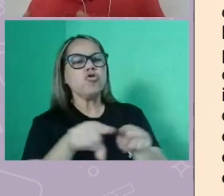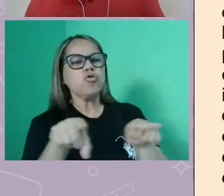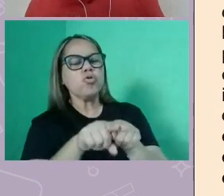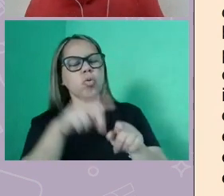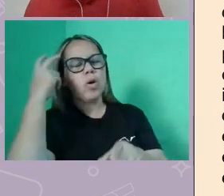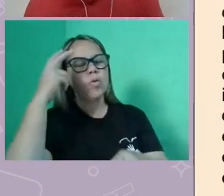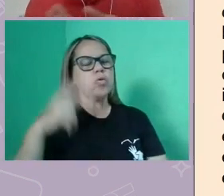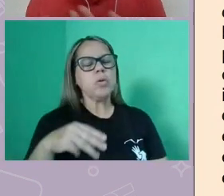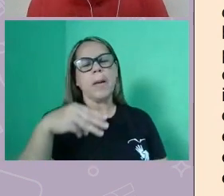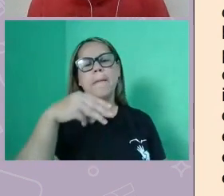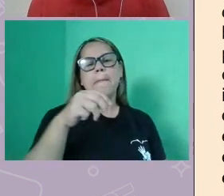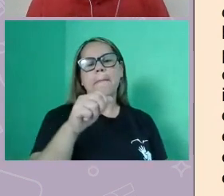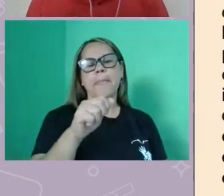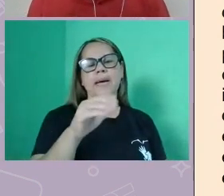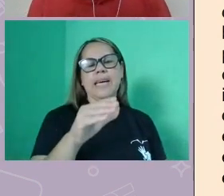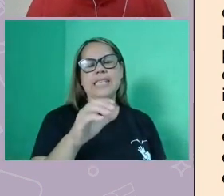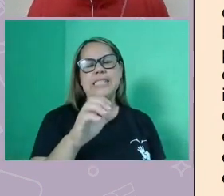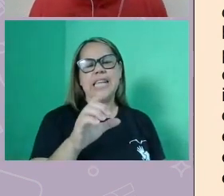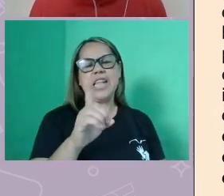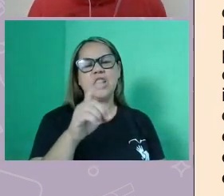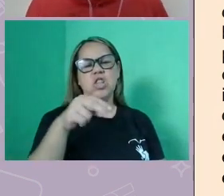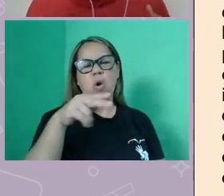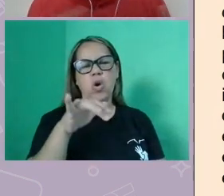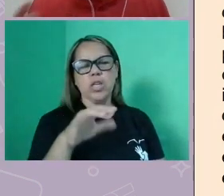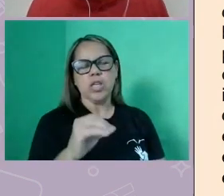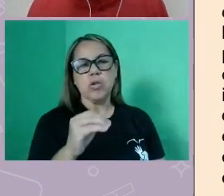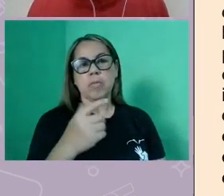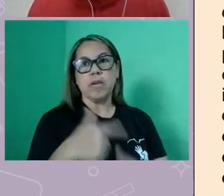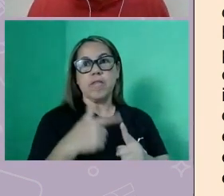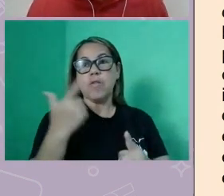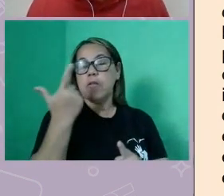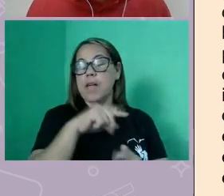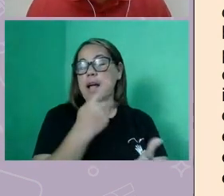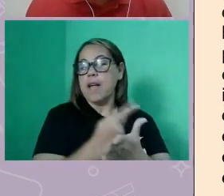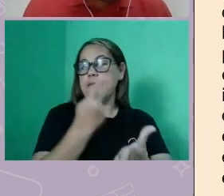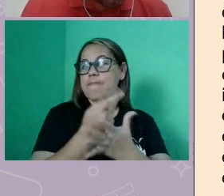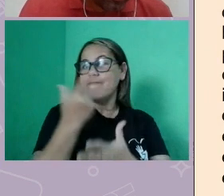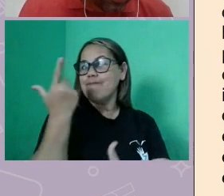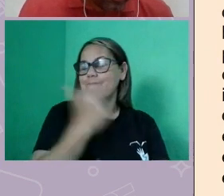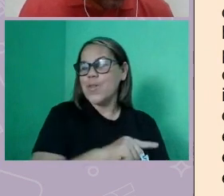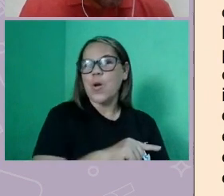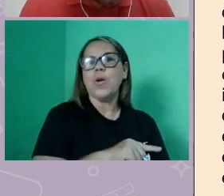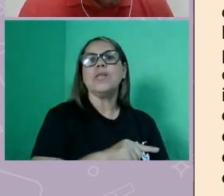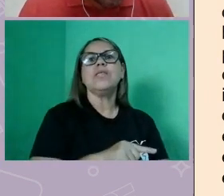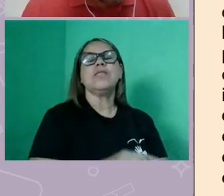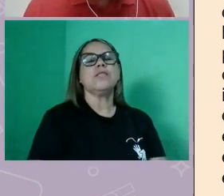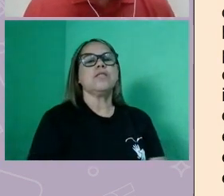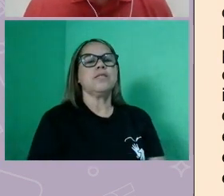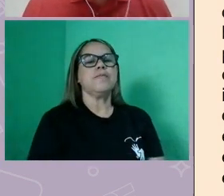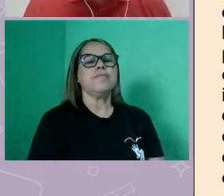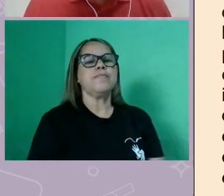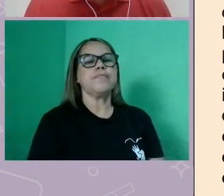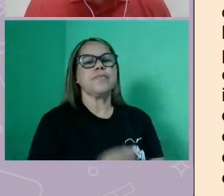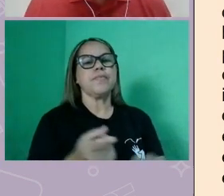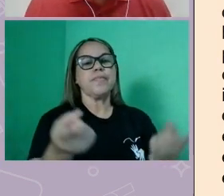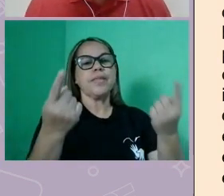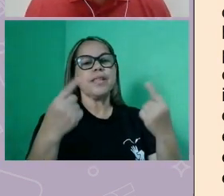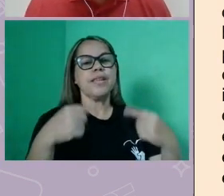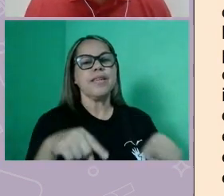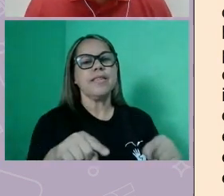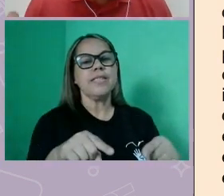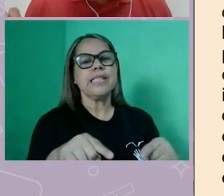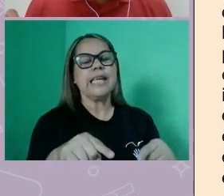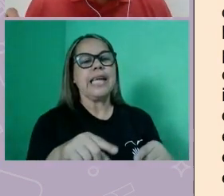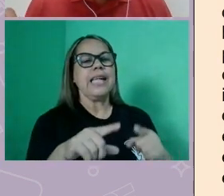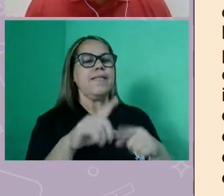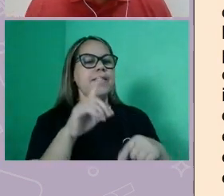vem com essa conquista da Grécia por Felipe da Macedônia em Atenas na letra D